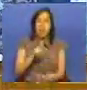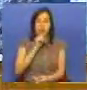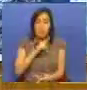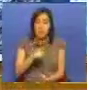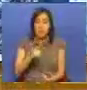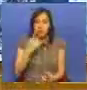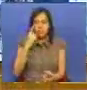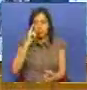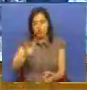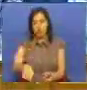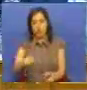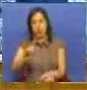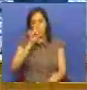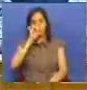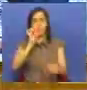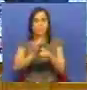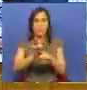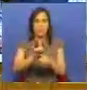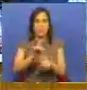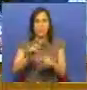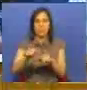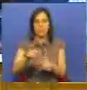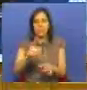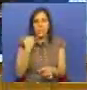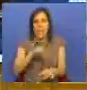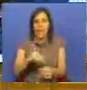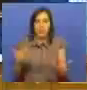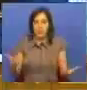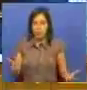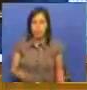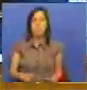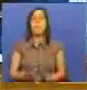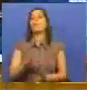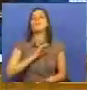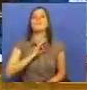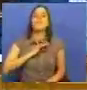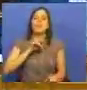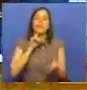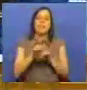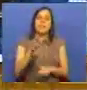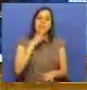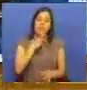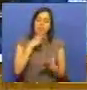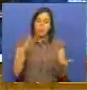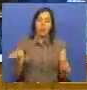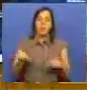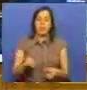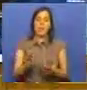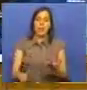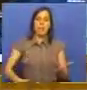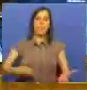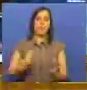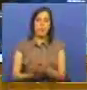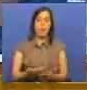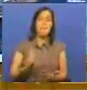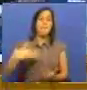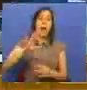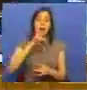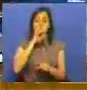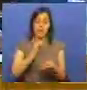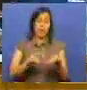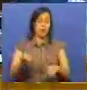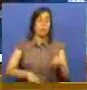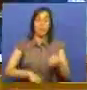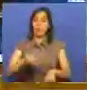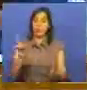ser juiz e simultaneamente carrasco? Depois, senhoras e senhores deputados, esta proposta vai mais longe e ninguém